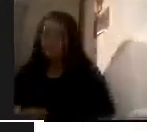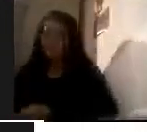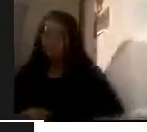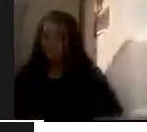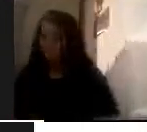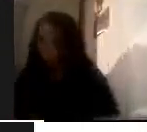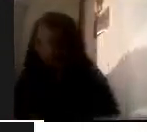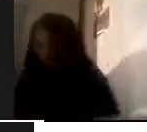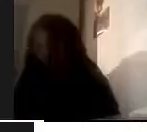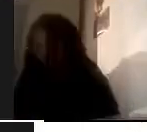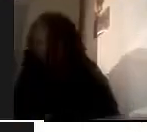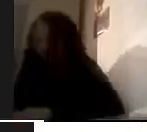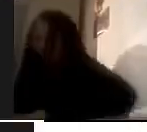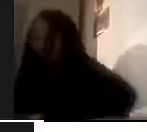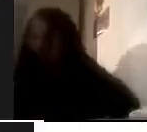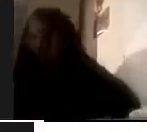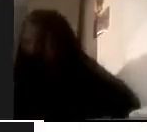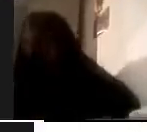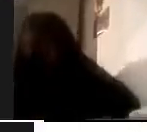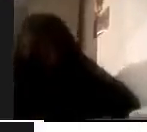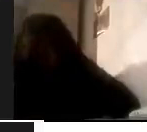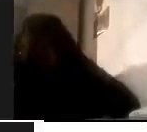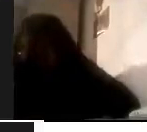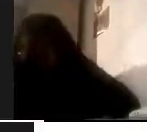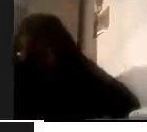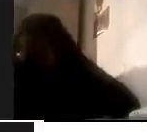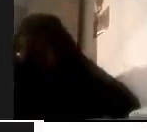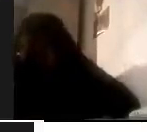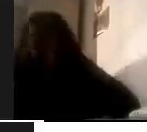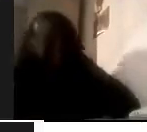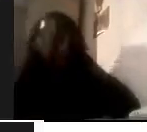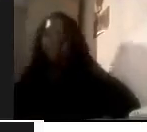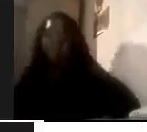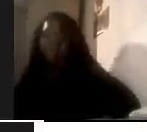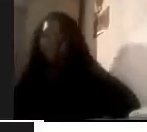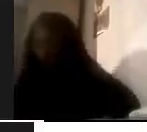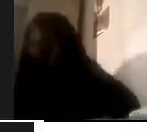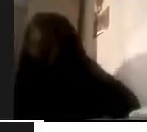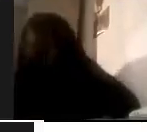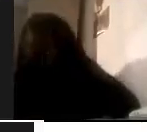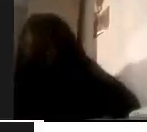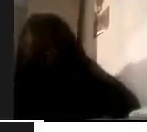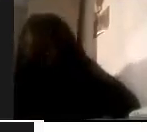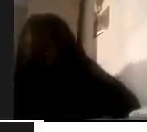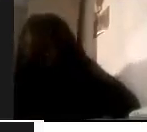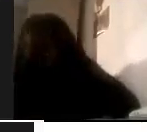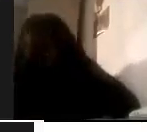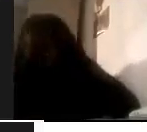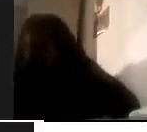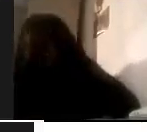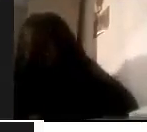bebê voltado, né? Voltado para o profissional ou para a mãe que você está ensinando ali a fazer